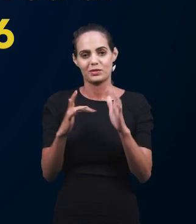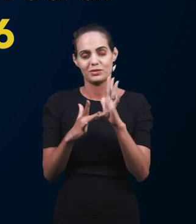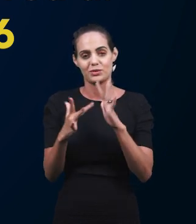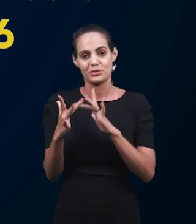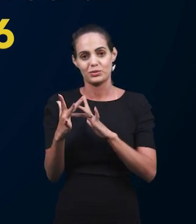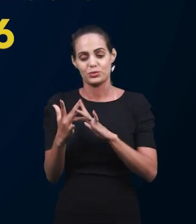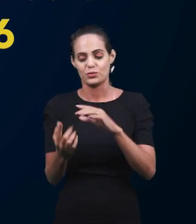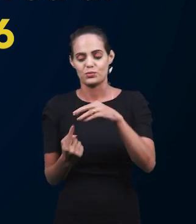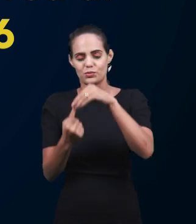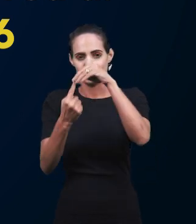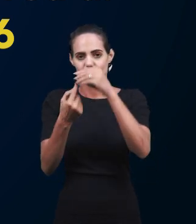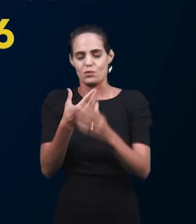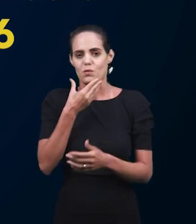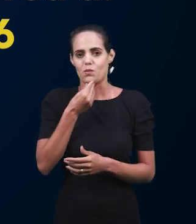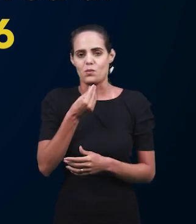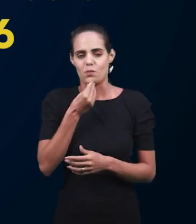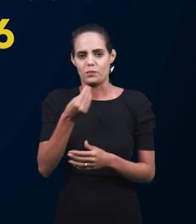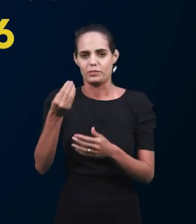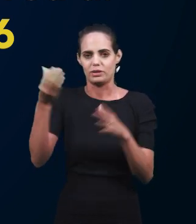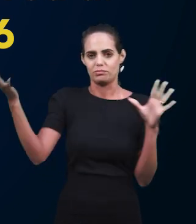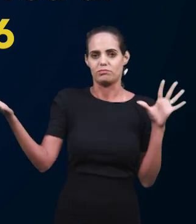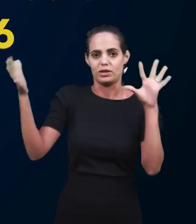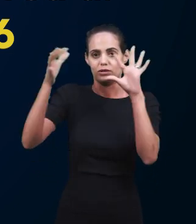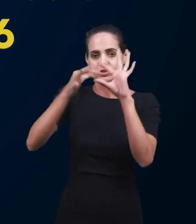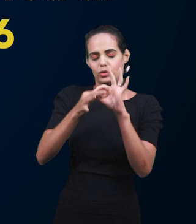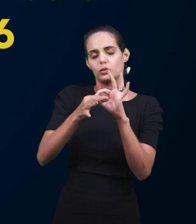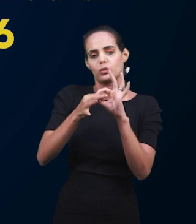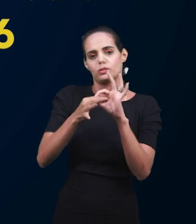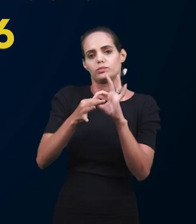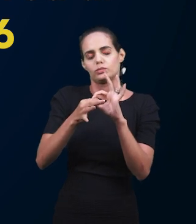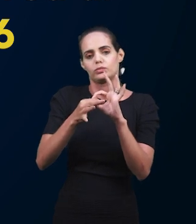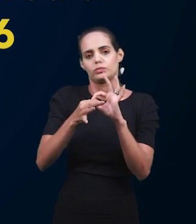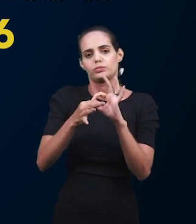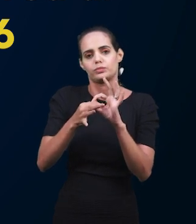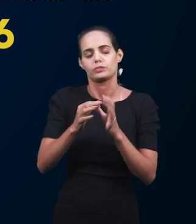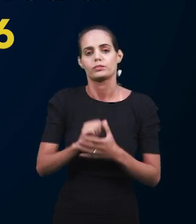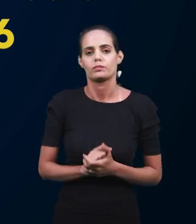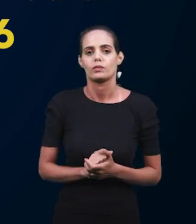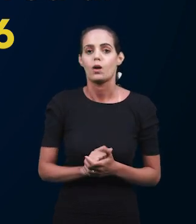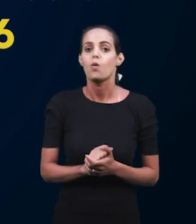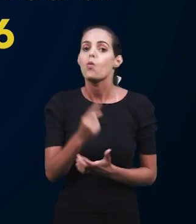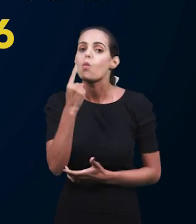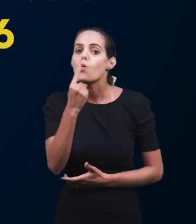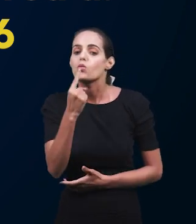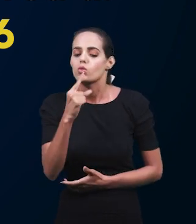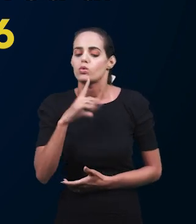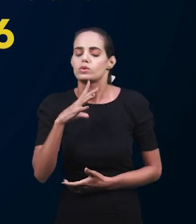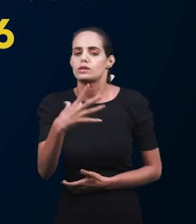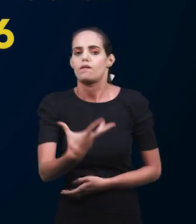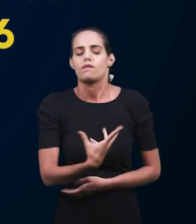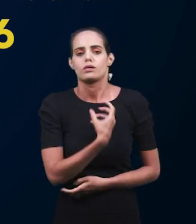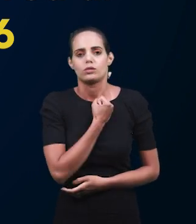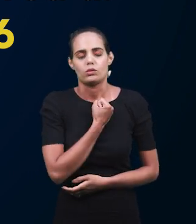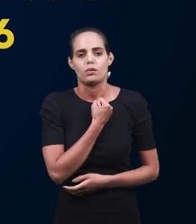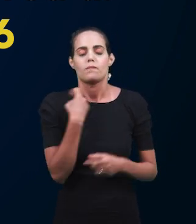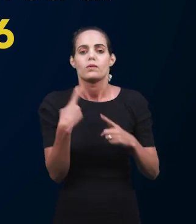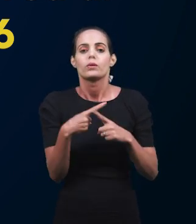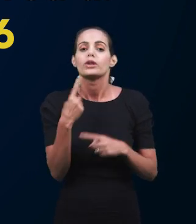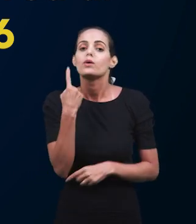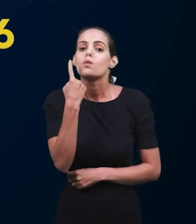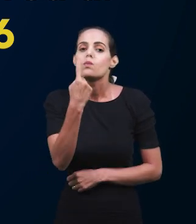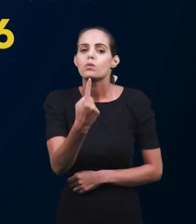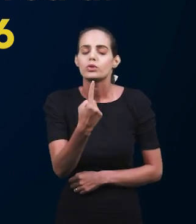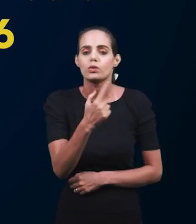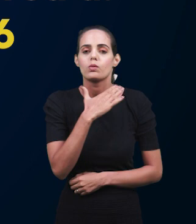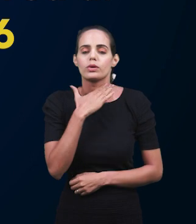mediador entre Deus e o homem e suficiente Salvador, porque só ele morreu na cruz, só ele ressuscitou e